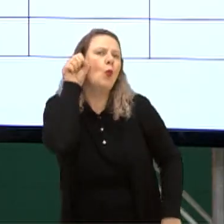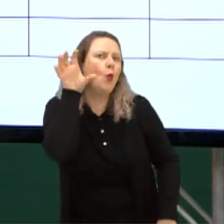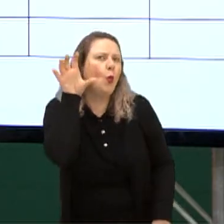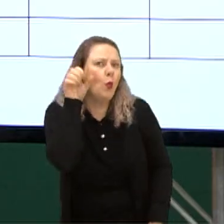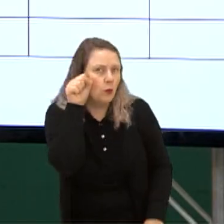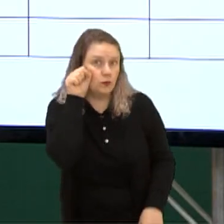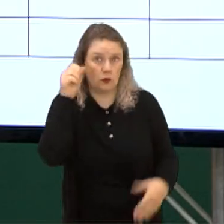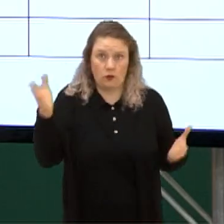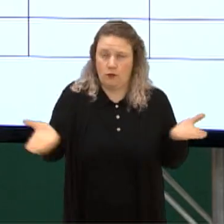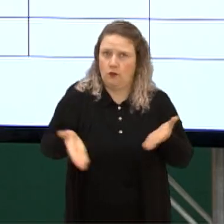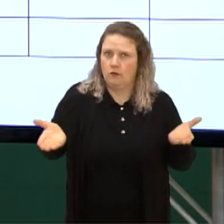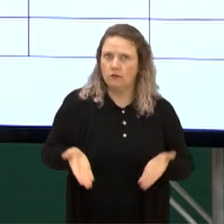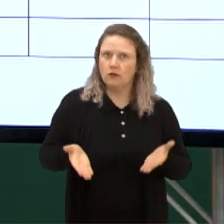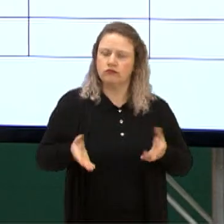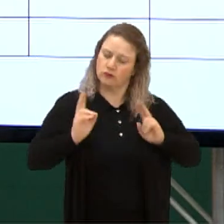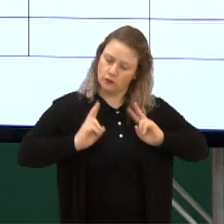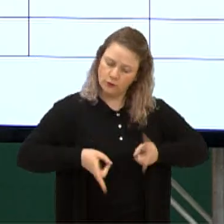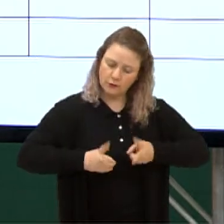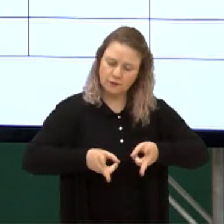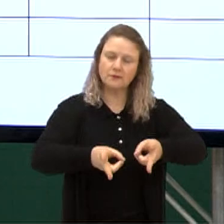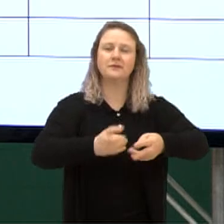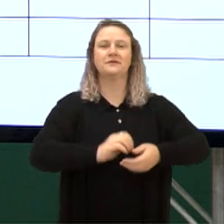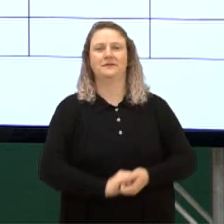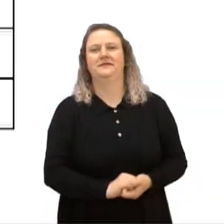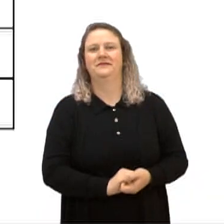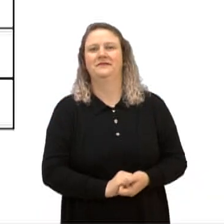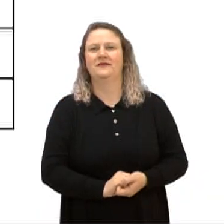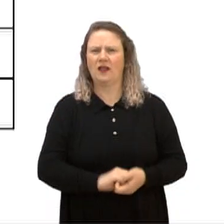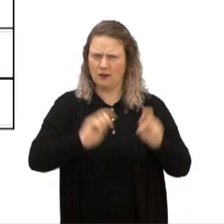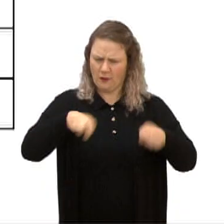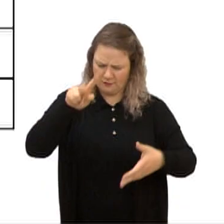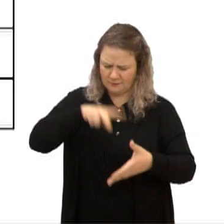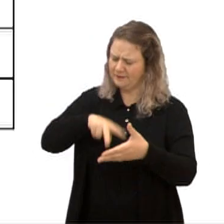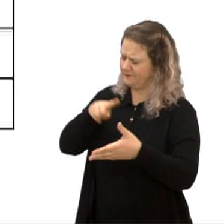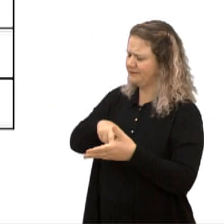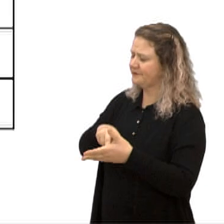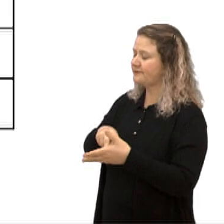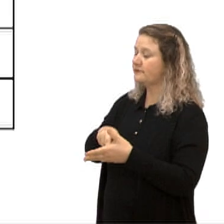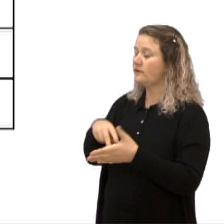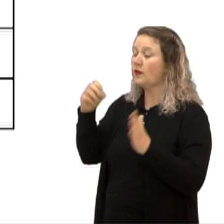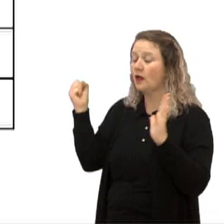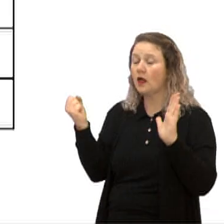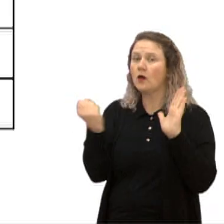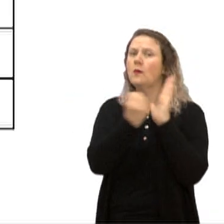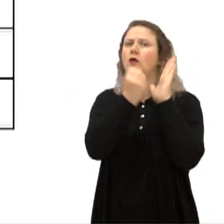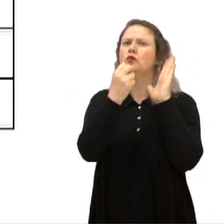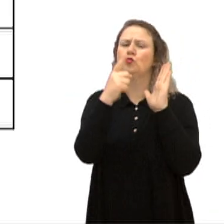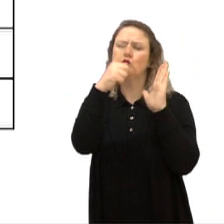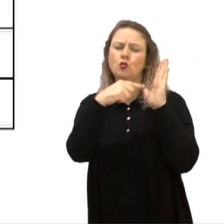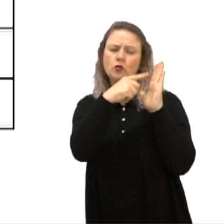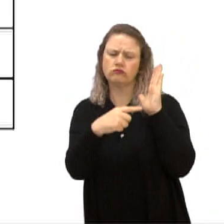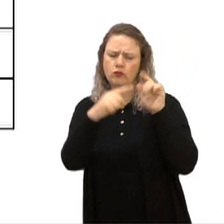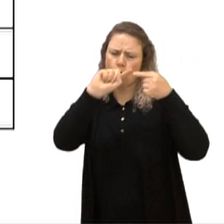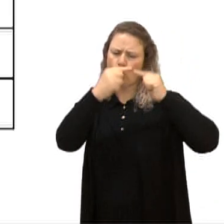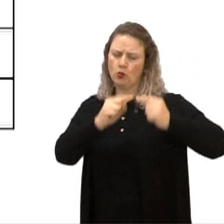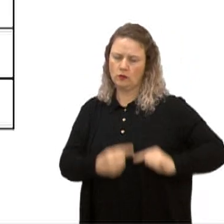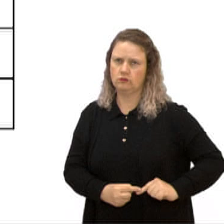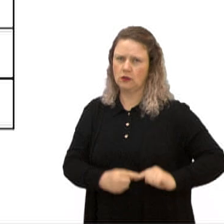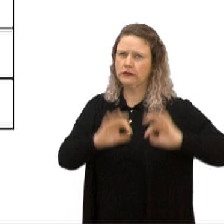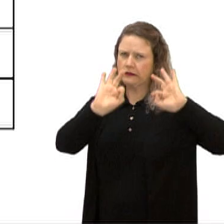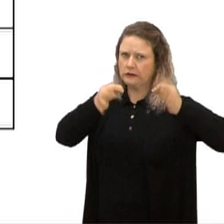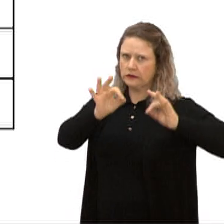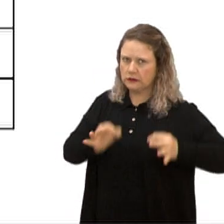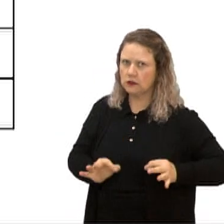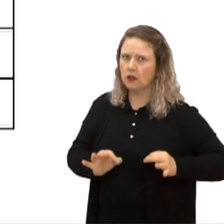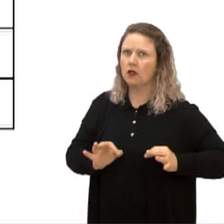vai ser diferente, é uma continuidade. Então você lê para mim, por favor? Sim. Marque um X relacionando corretamente as estruturas